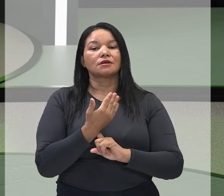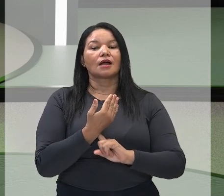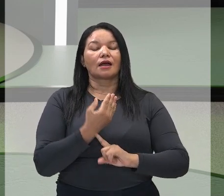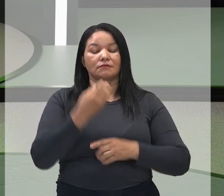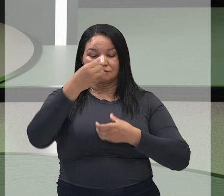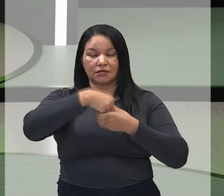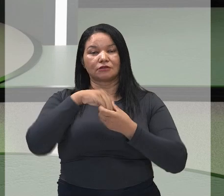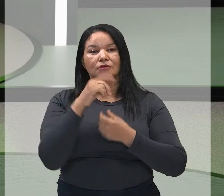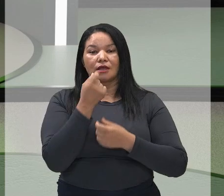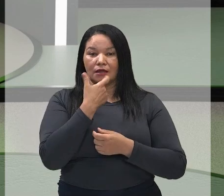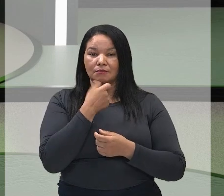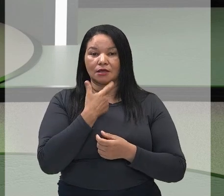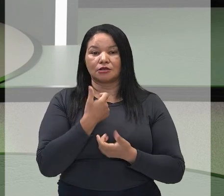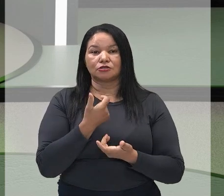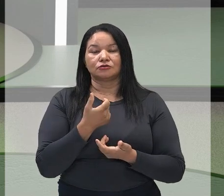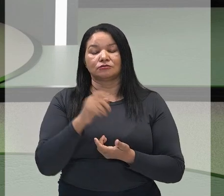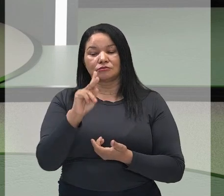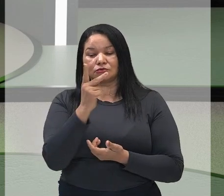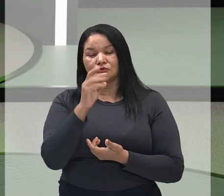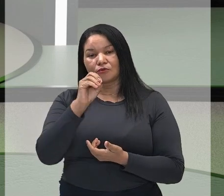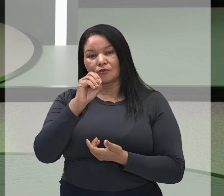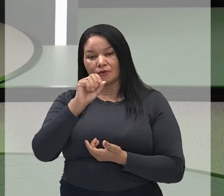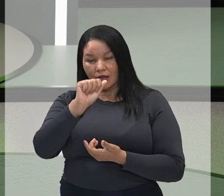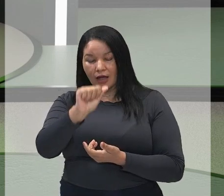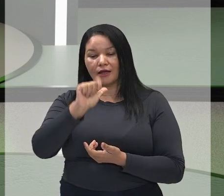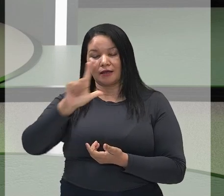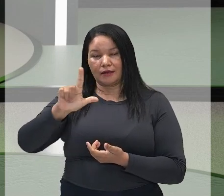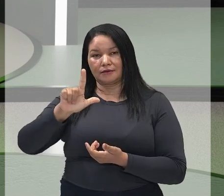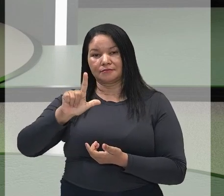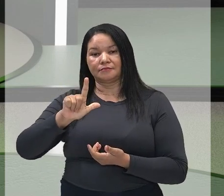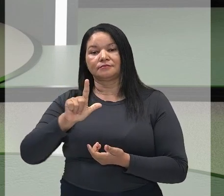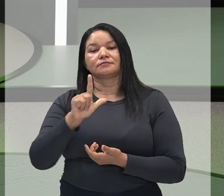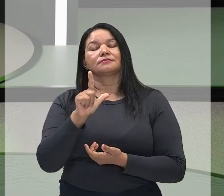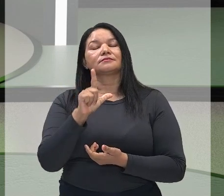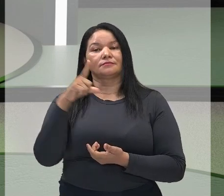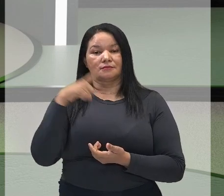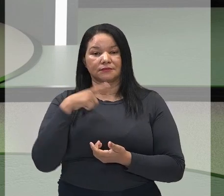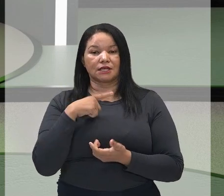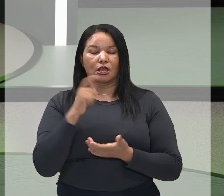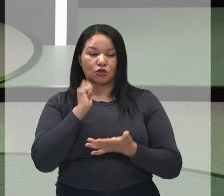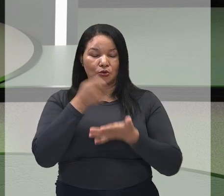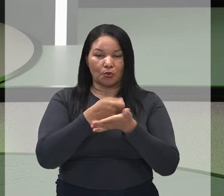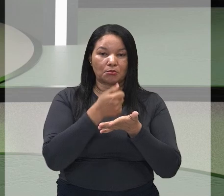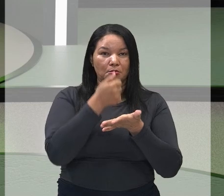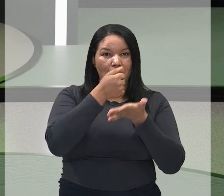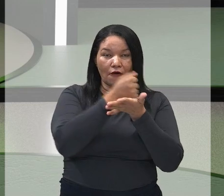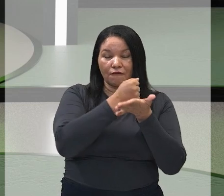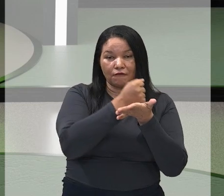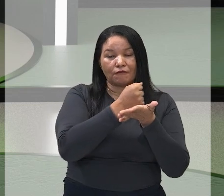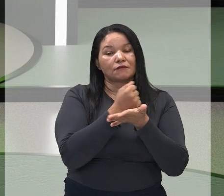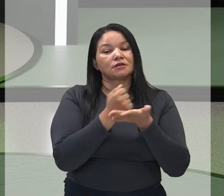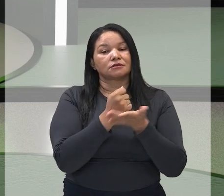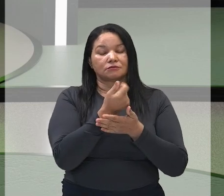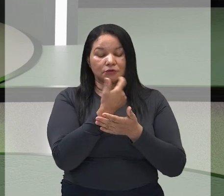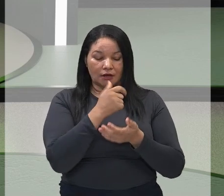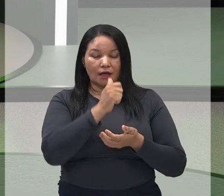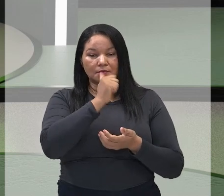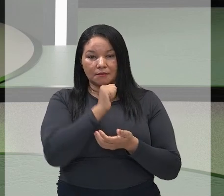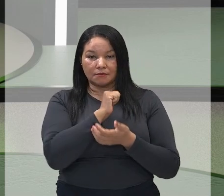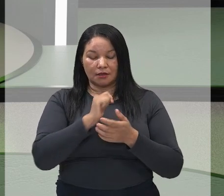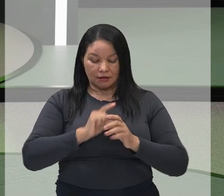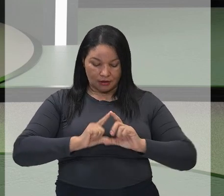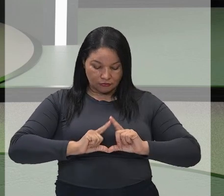presente lá naqueles medicamentos vendidos na farmácia, para que a pessoa beba aquela substância e tenha uma diminuição